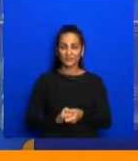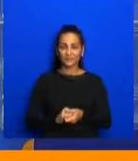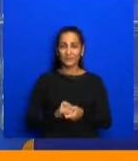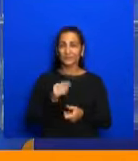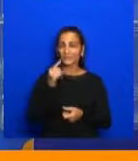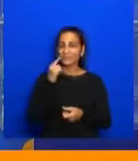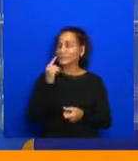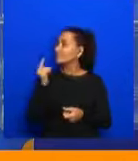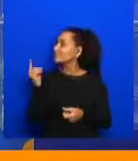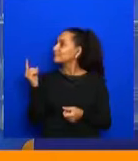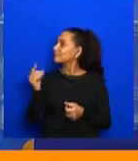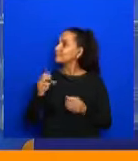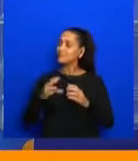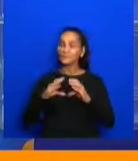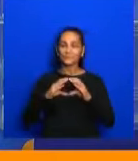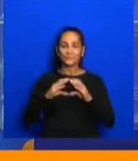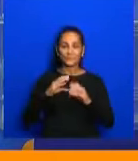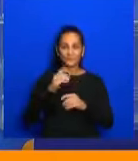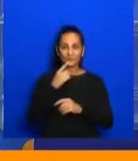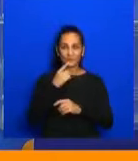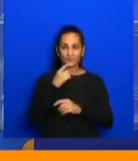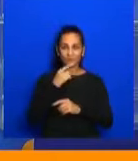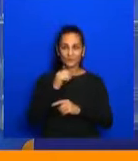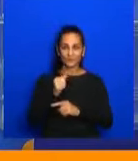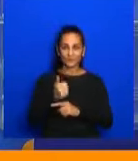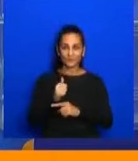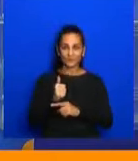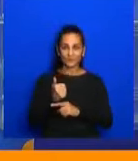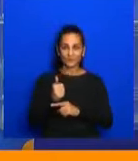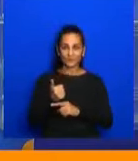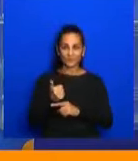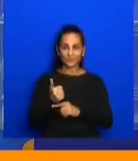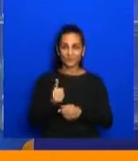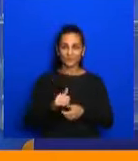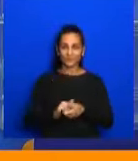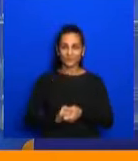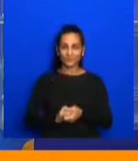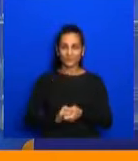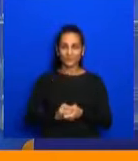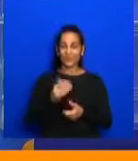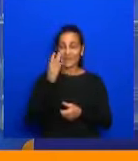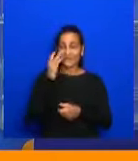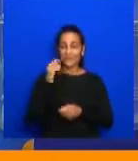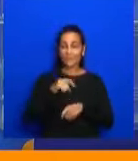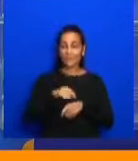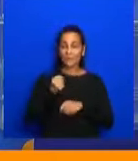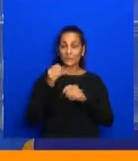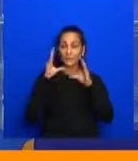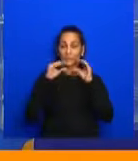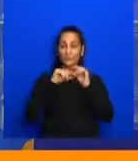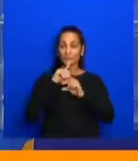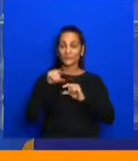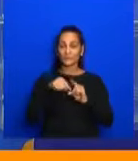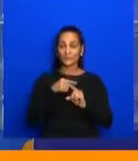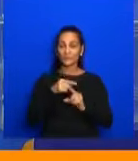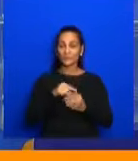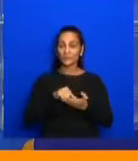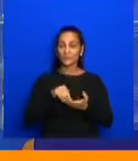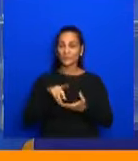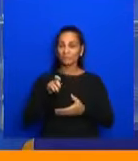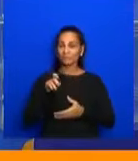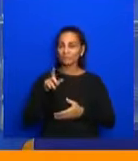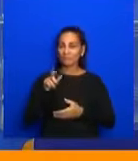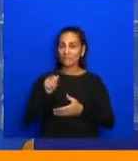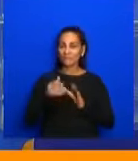Mais um número chegando, bola vermelha 11. Vermelha número 11. Amanhã às 8 da noite tem sorteio da